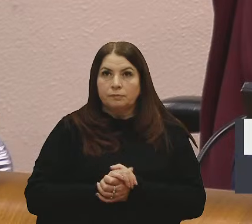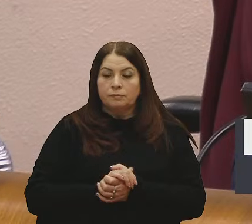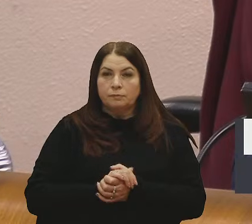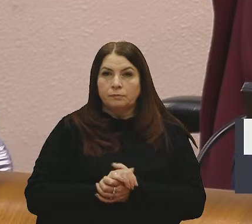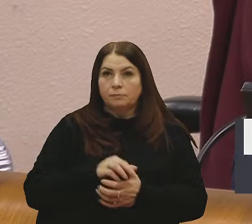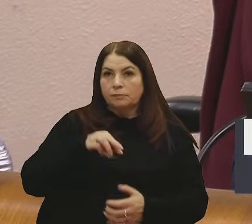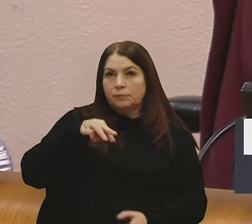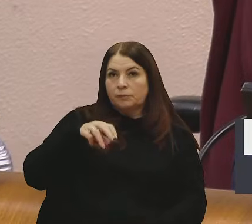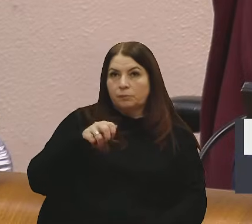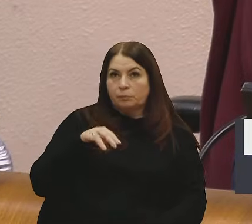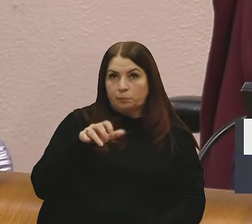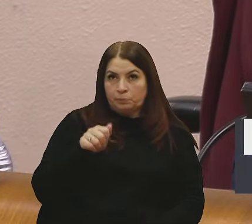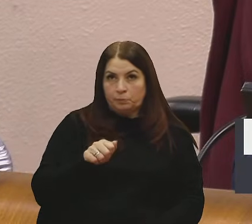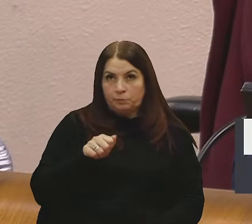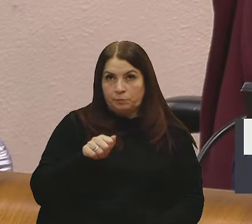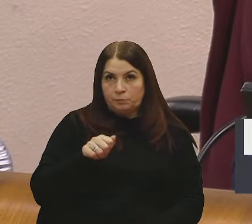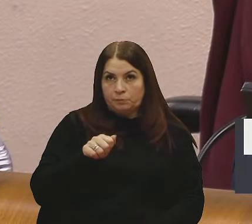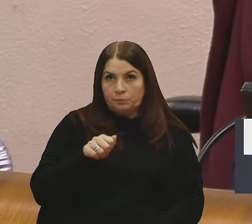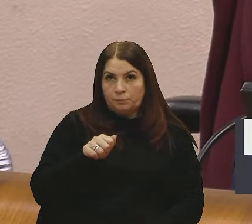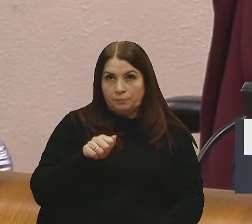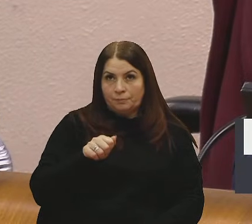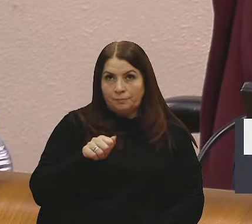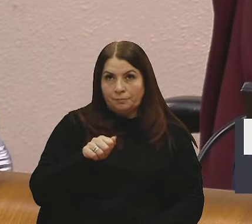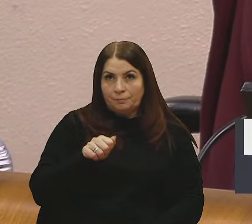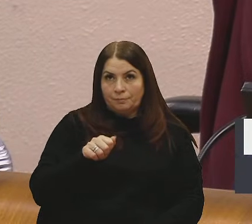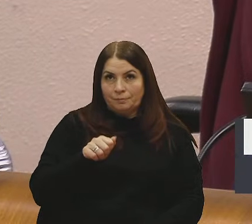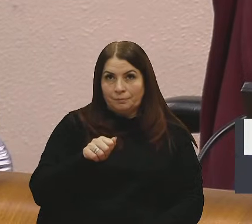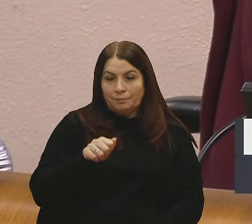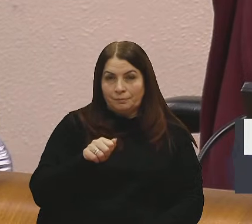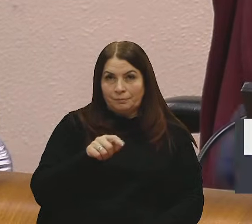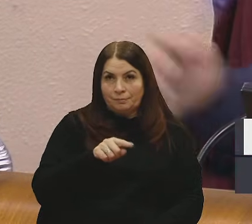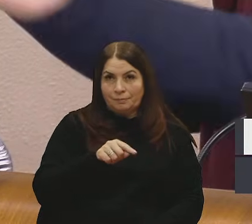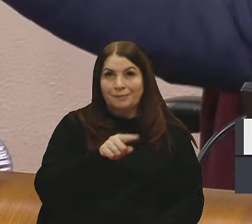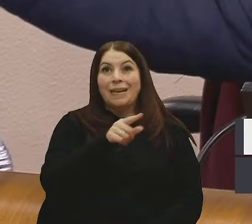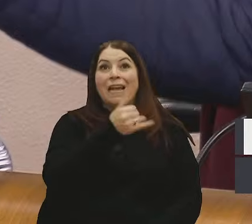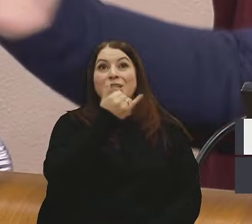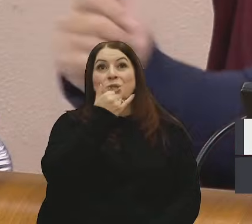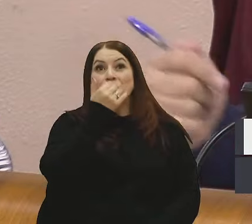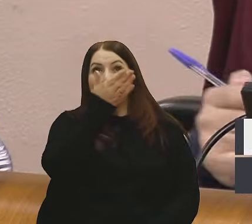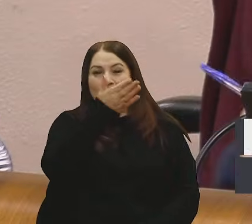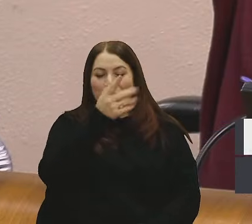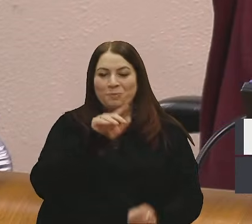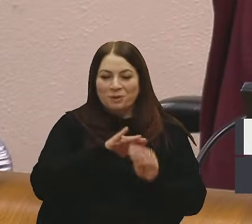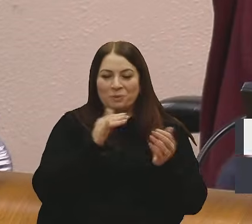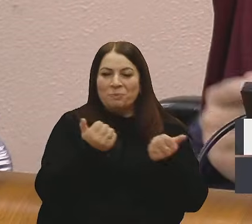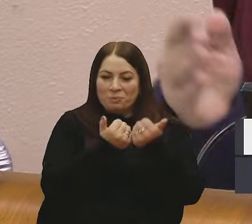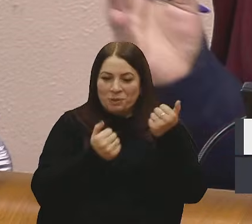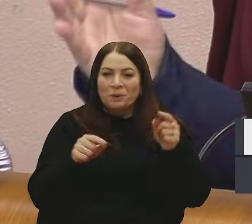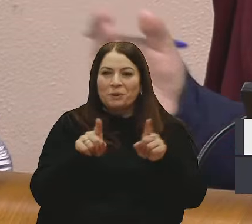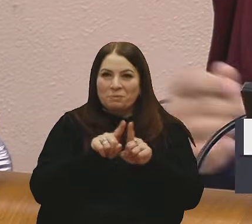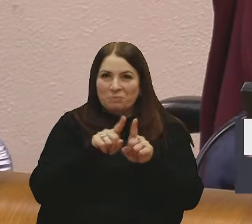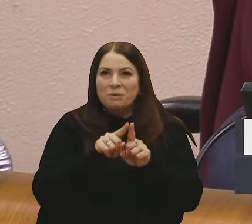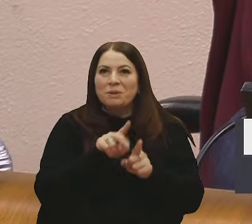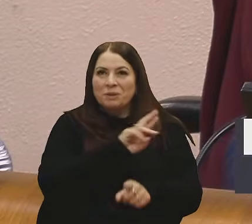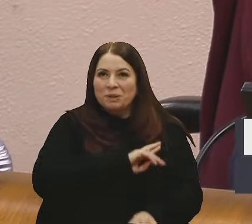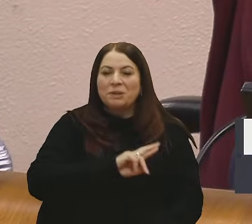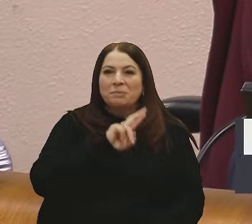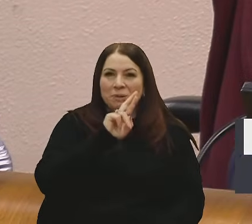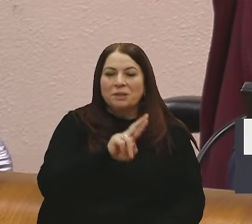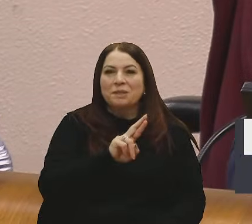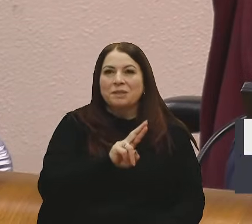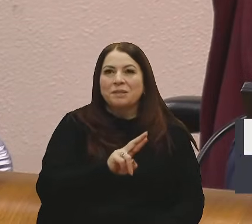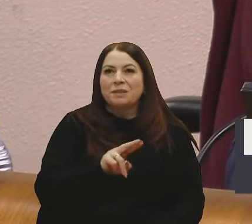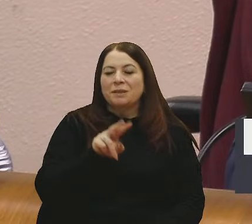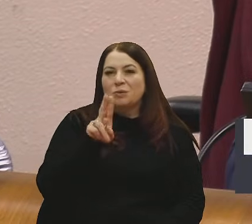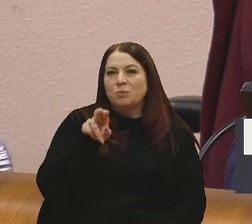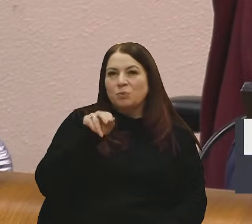Maria Bárbara Munari, cadê a Munari? Que desculpe, que compõe a mesa também, representando a UNE,